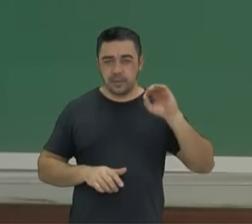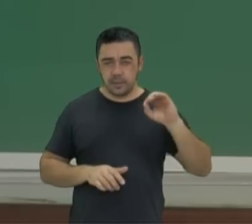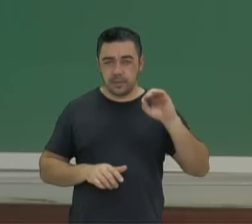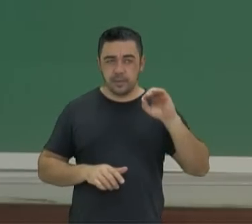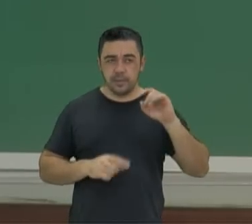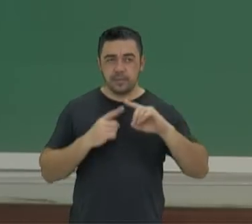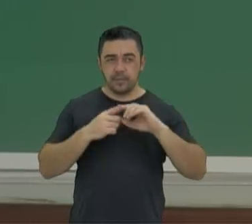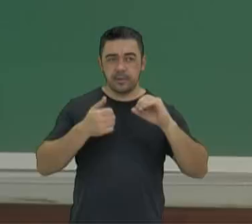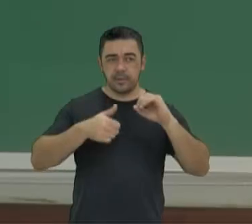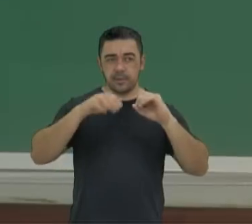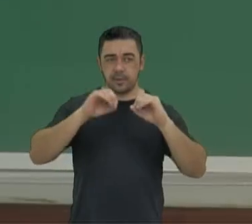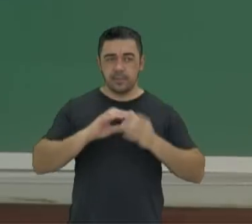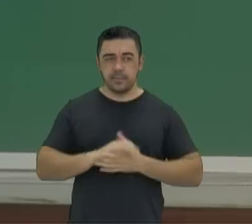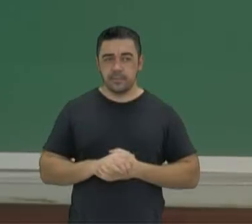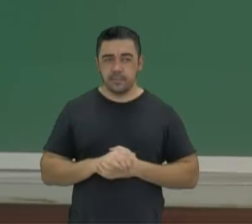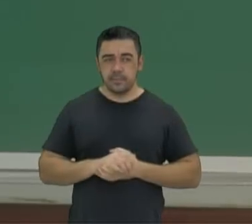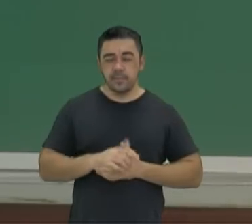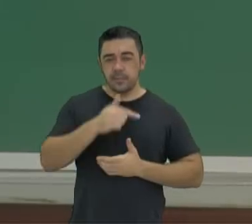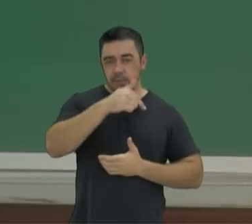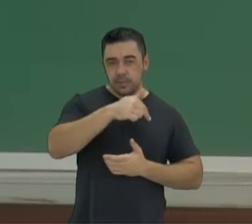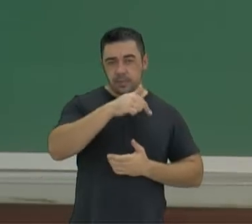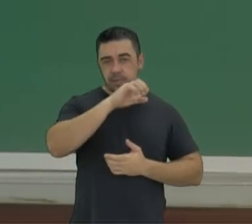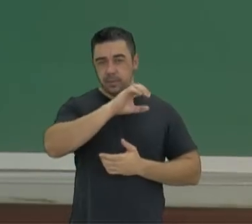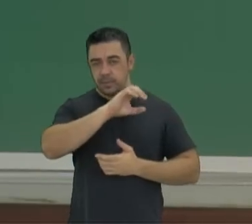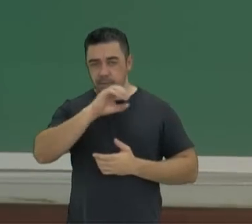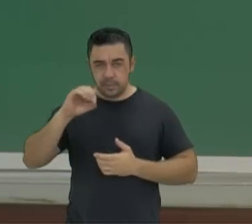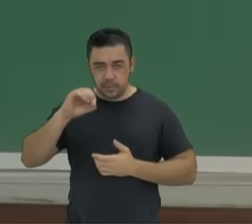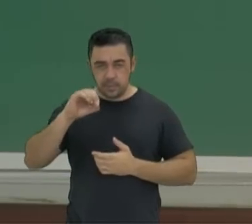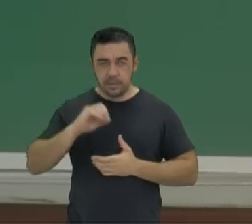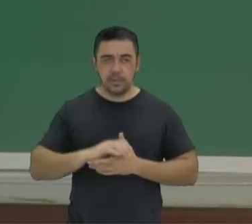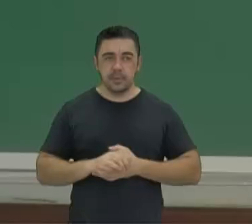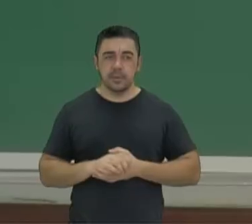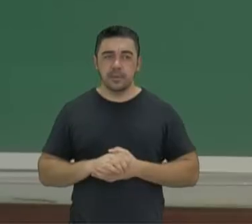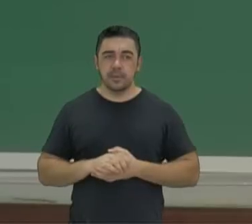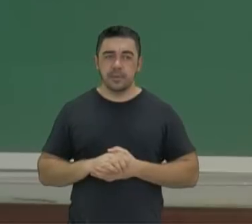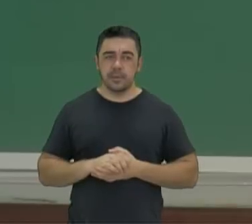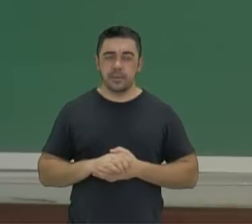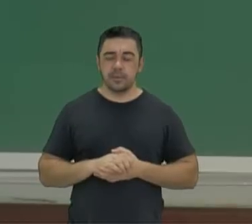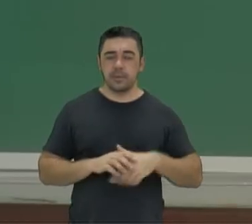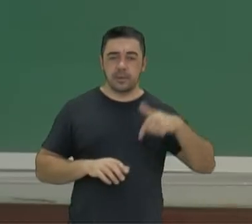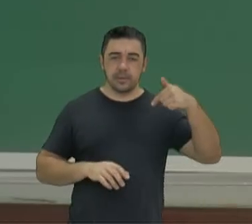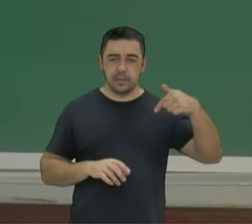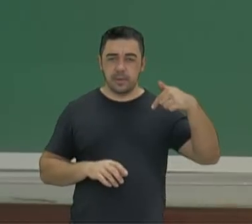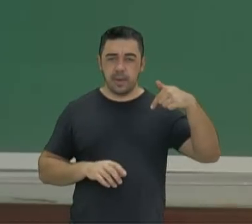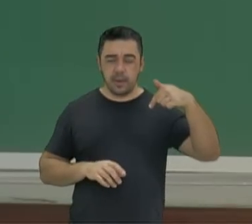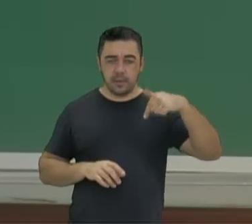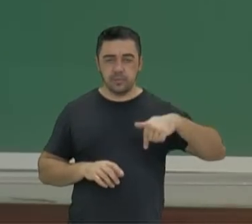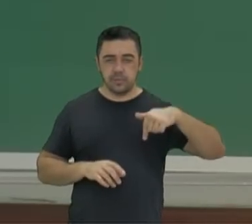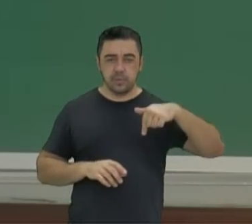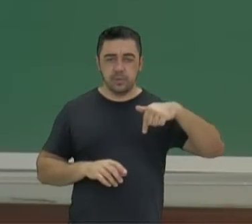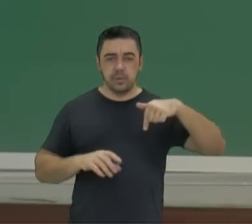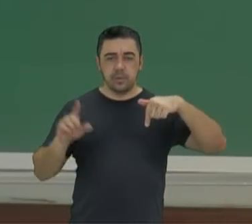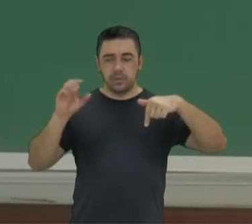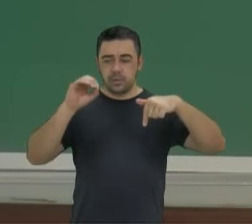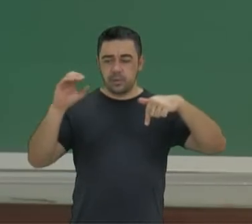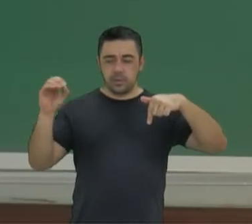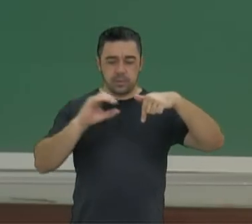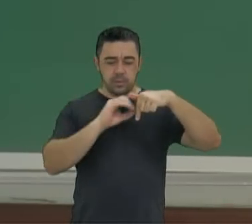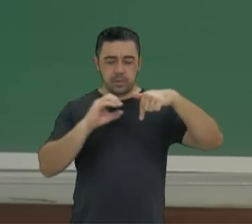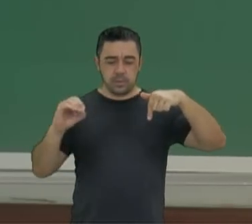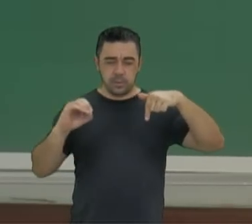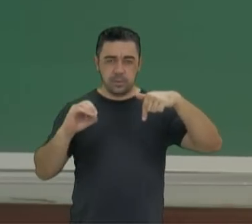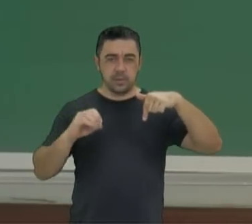altura, 10. 70 vezes 10, lembra? Posso fazer o quê? 7 vezes 1, 7, com 2